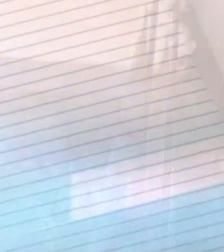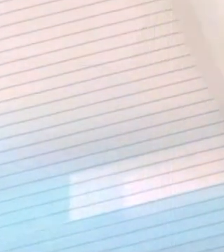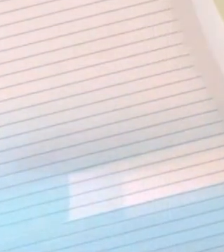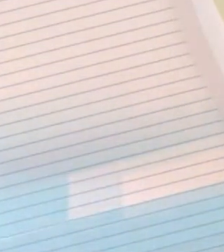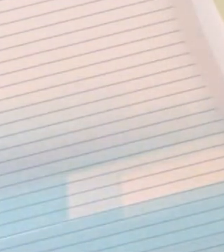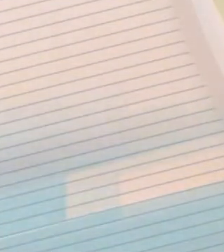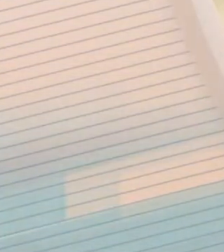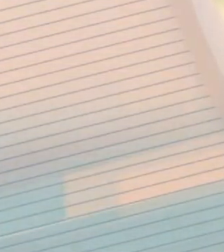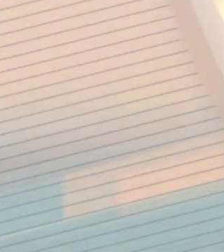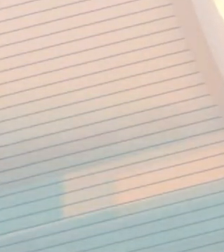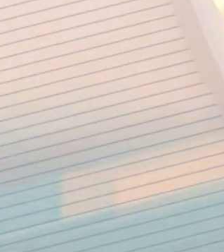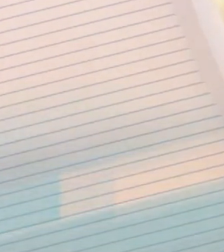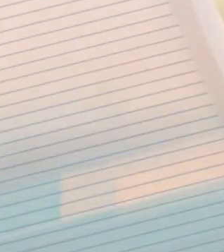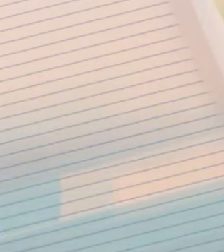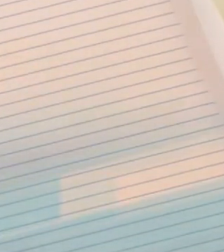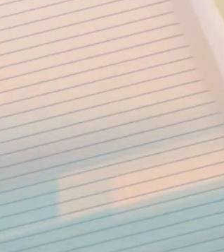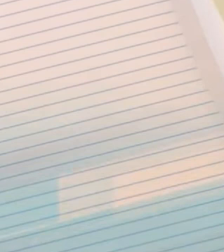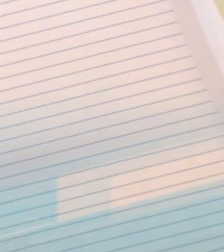aí